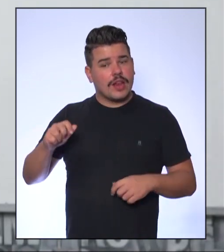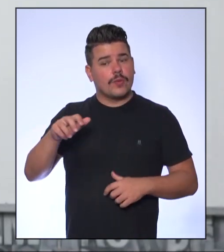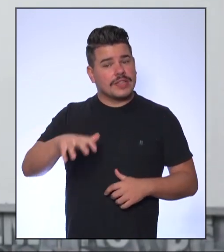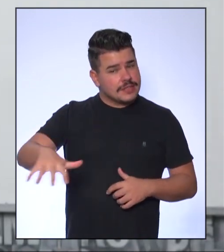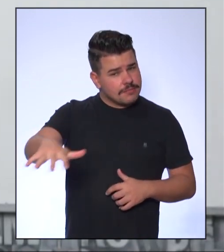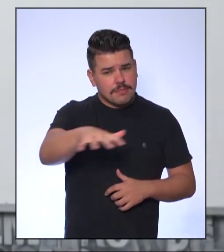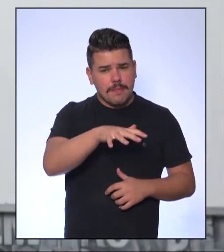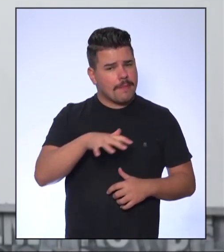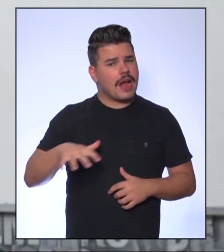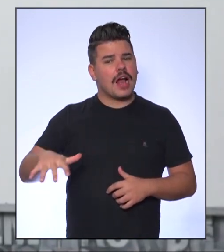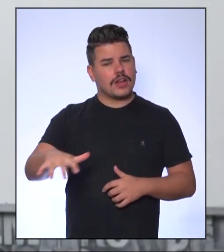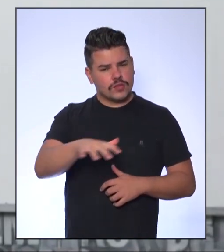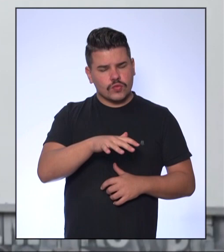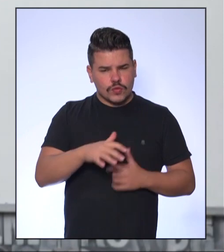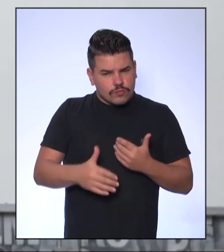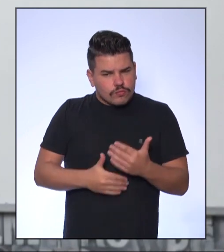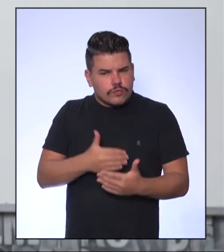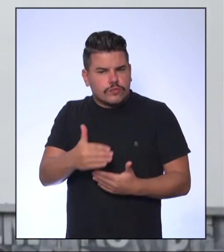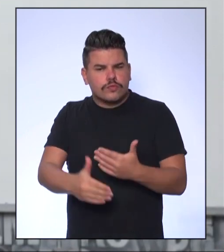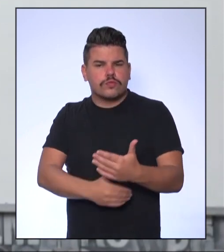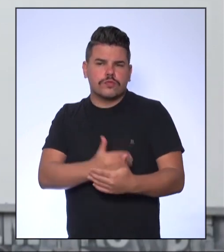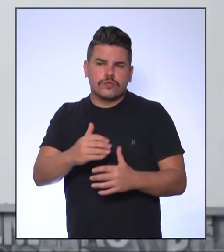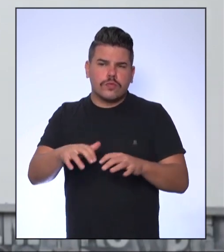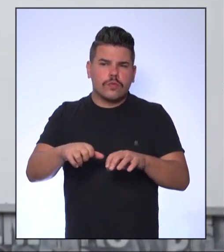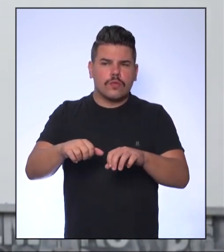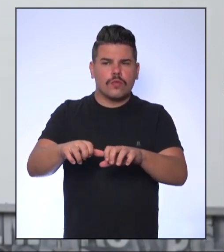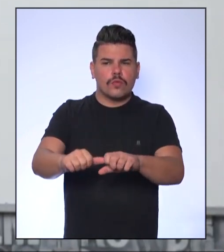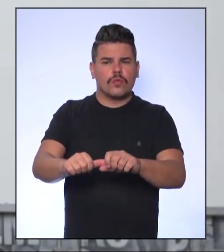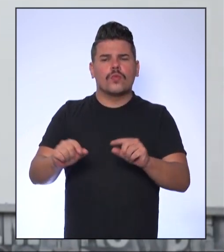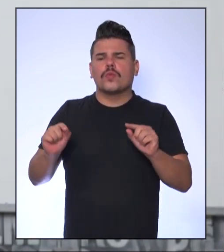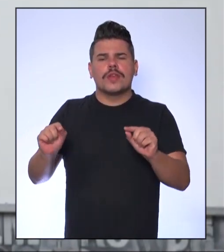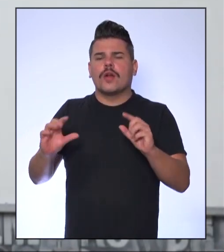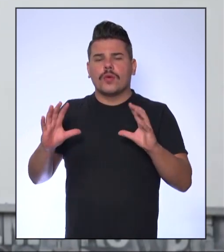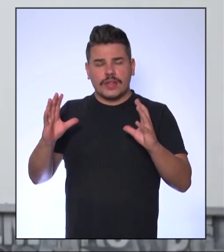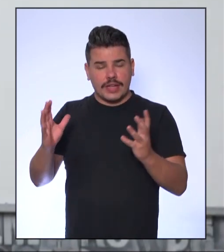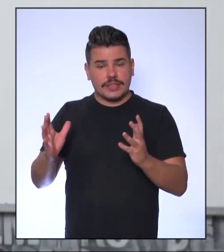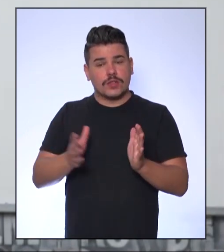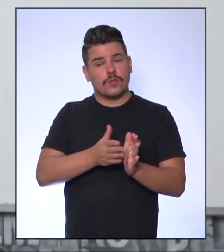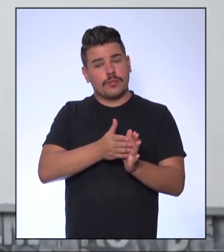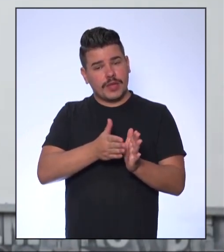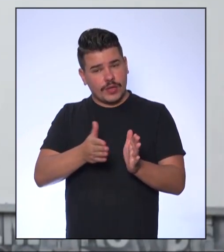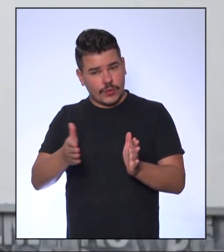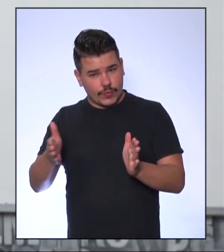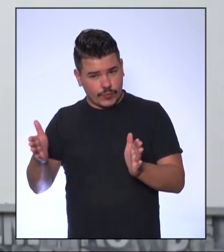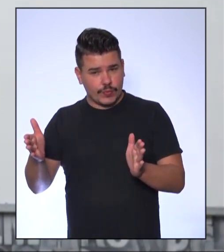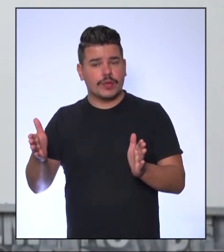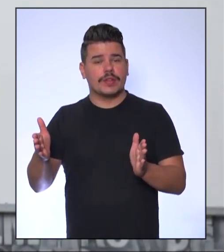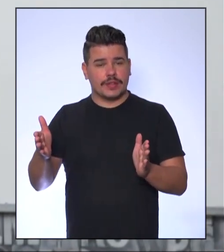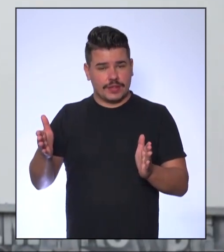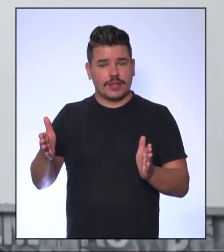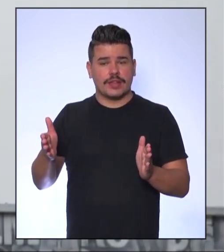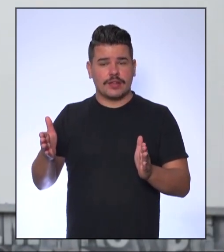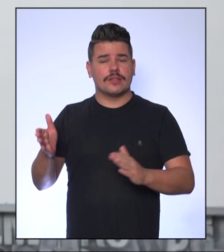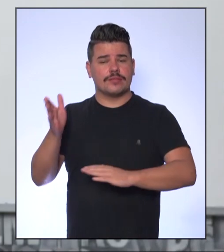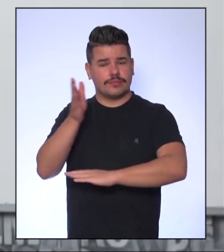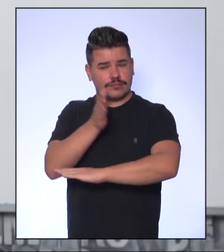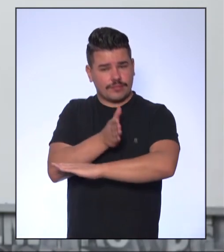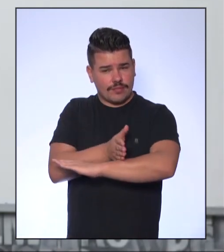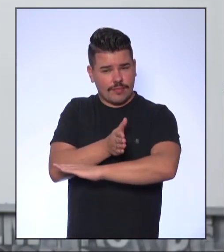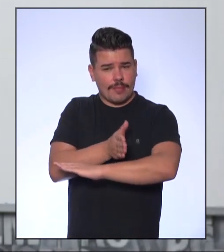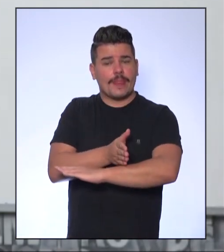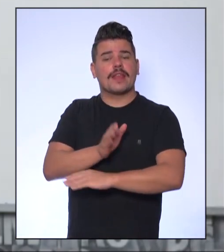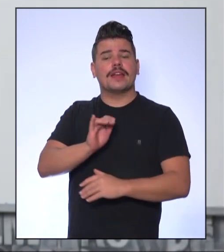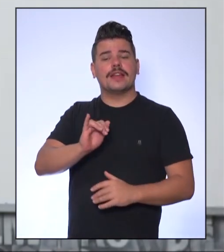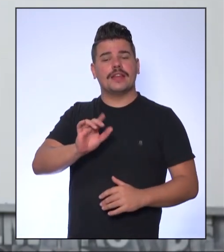Guerreiro, ao longo da Idade Média, os artistas deixaram de assinar